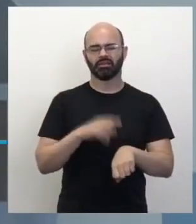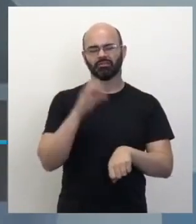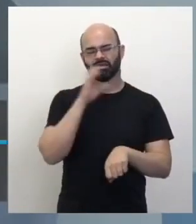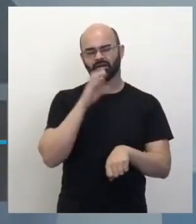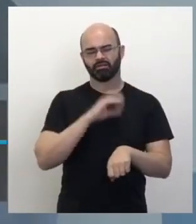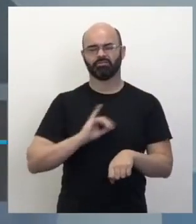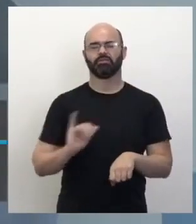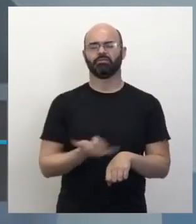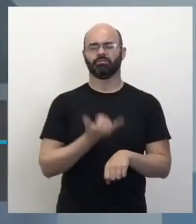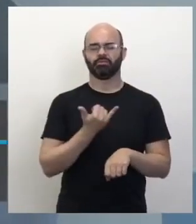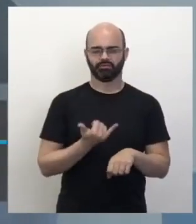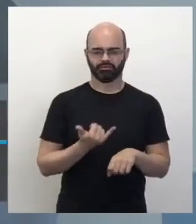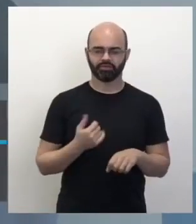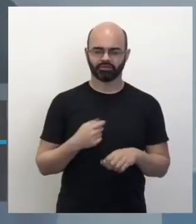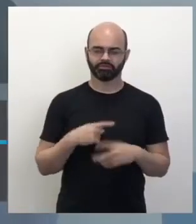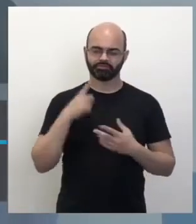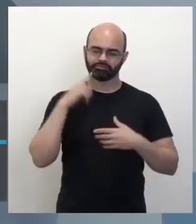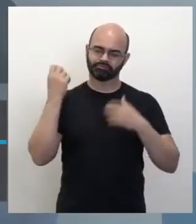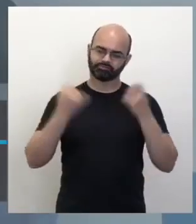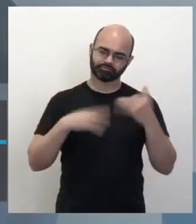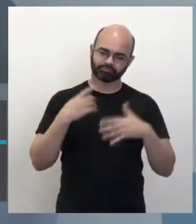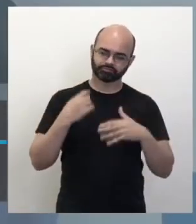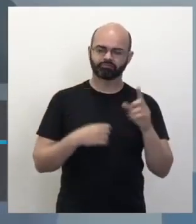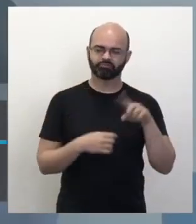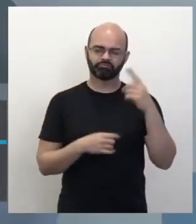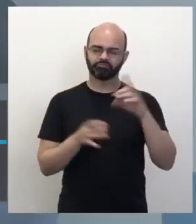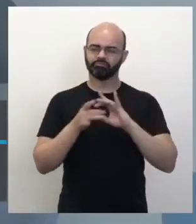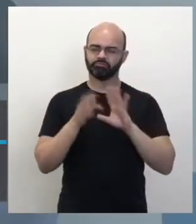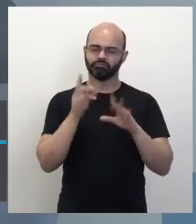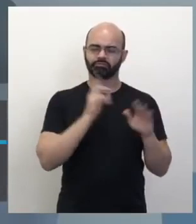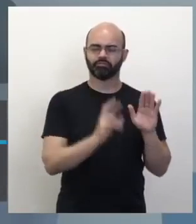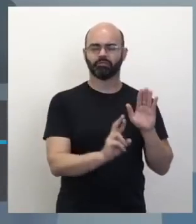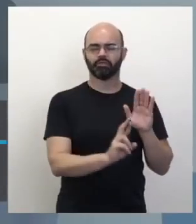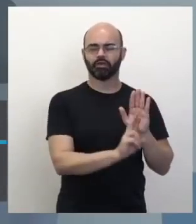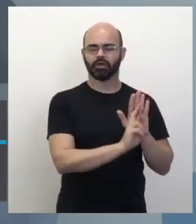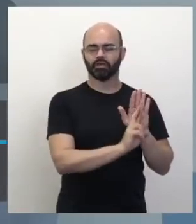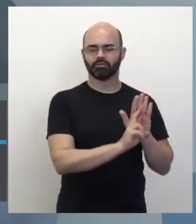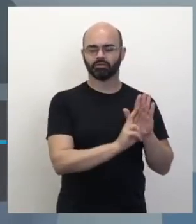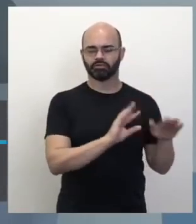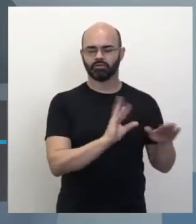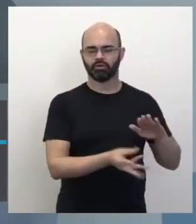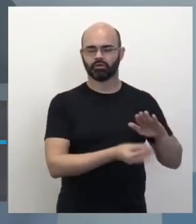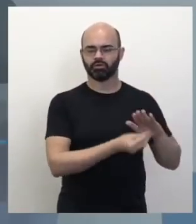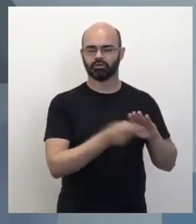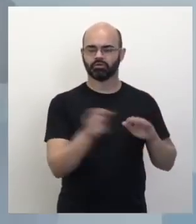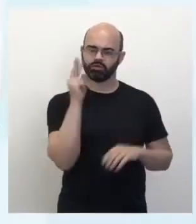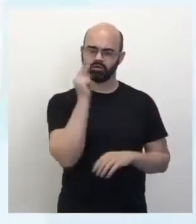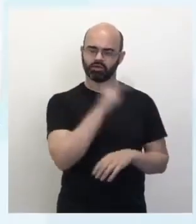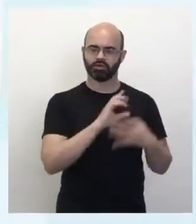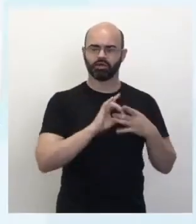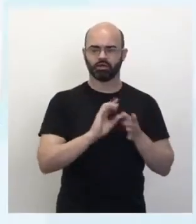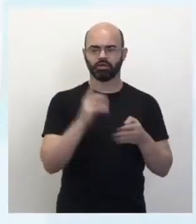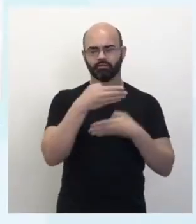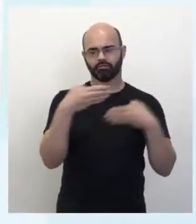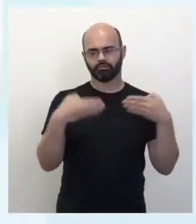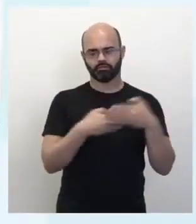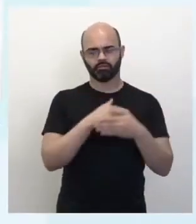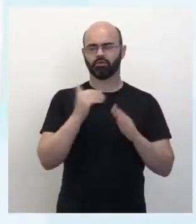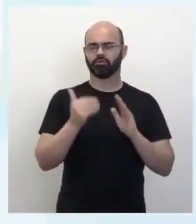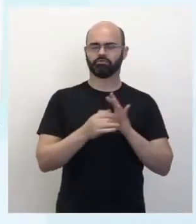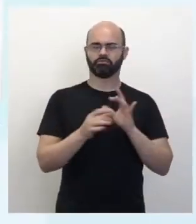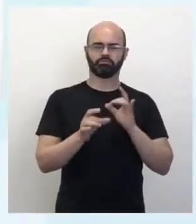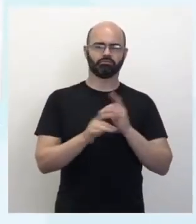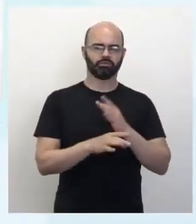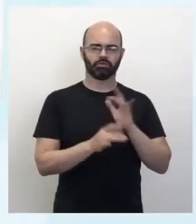só citar as habilidades, depois vocês podem pegar lá no repositório. Lembrando que no repositório tem o PowerPoint, no repositório tem